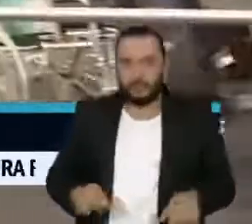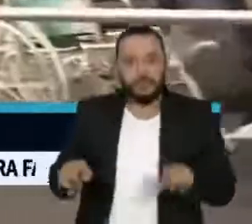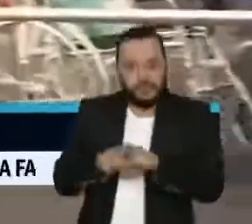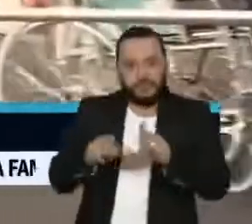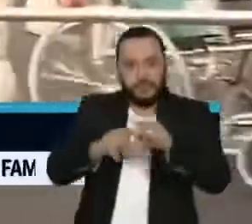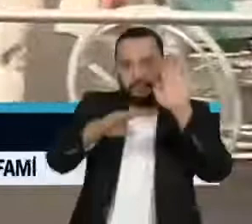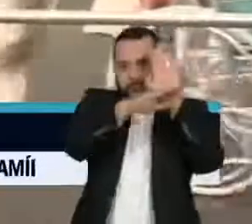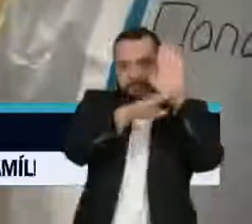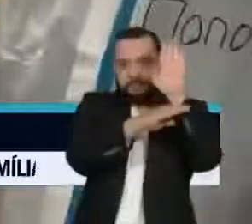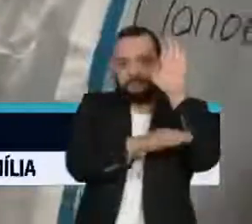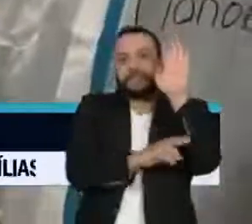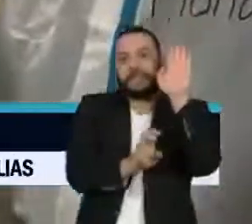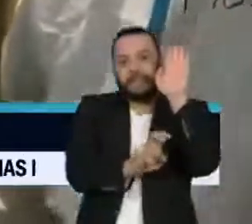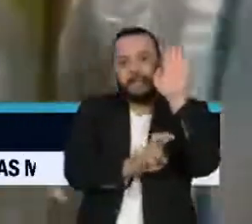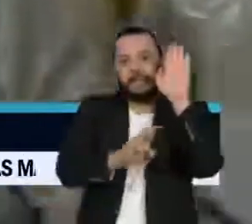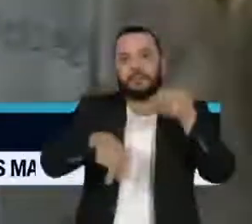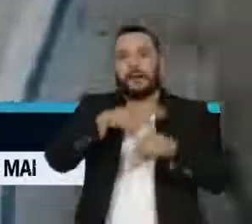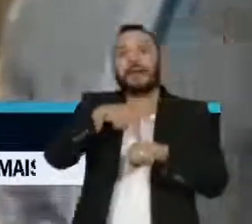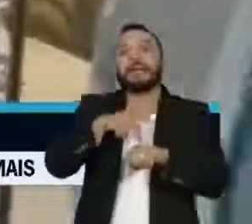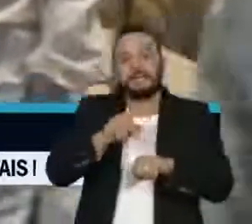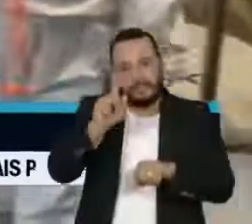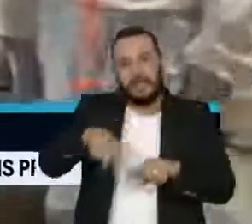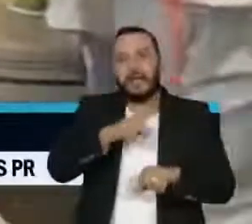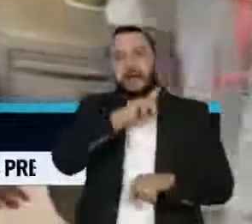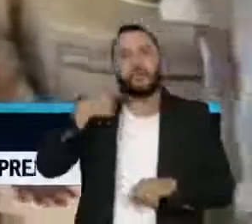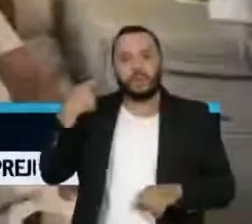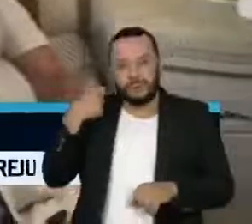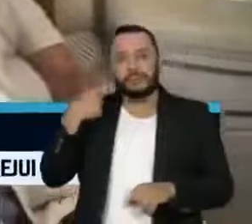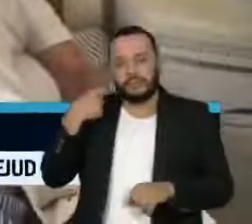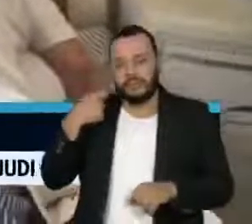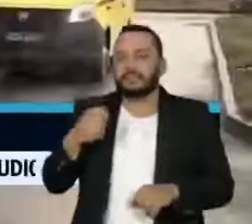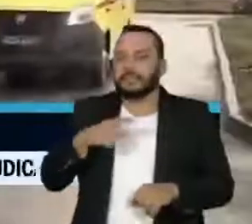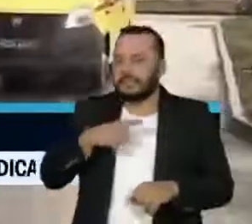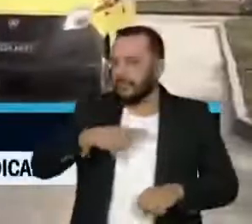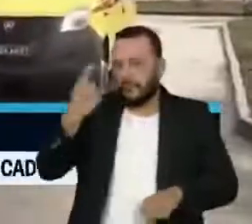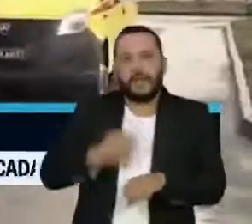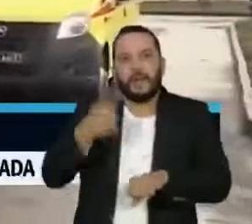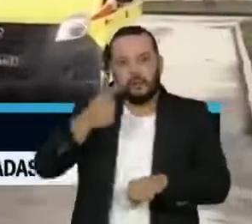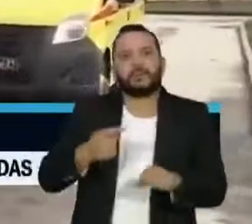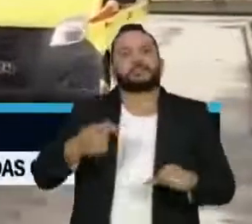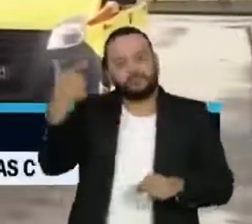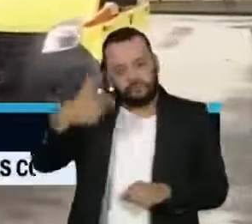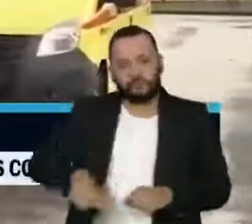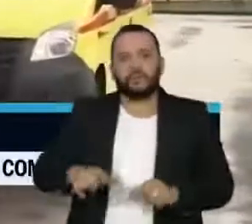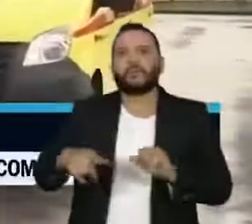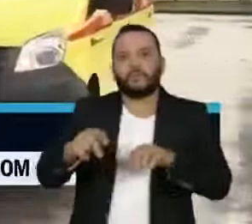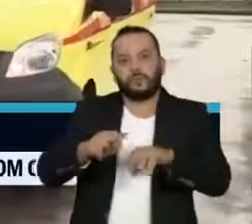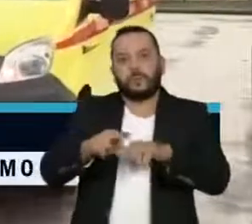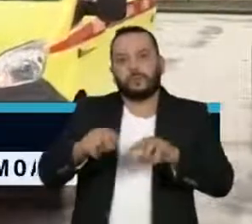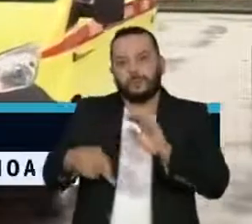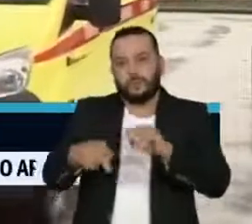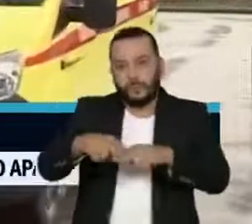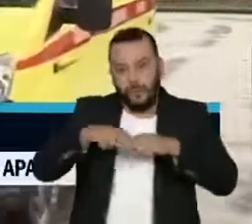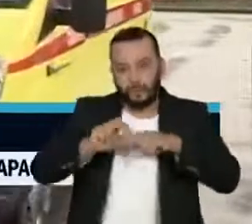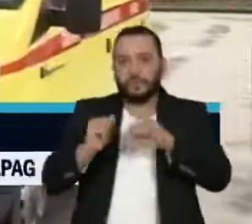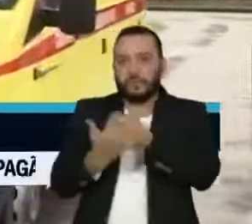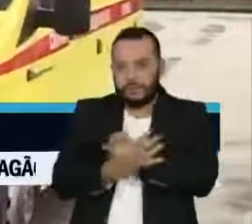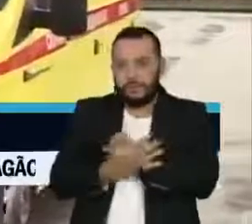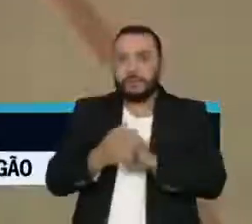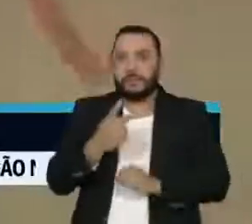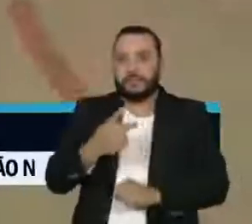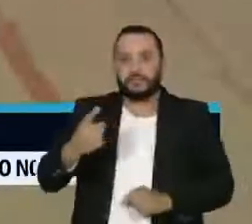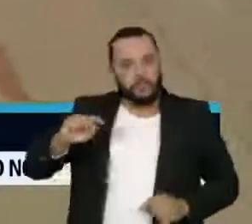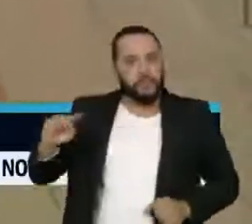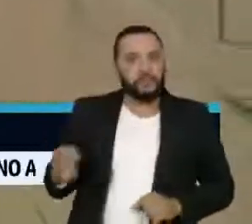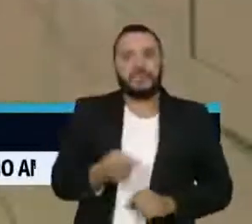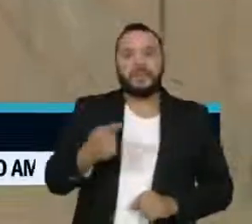no mundo com mais casos de Covid-19, a Rússia, teve mais um recorde diário de contaminação, com 21 mil novos